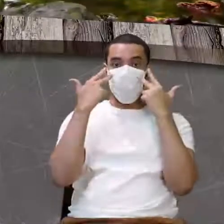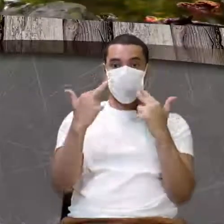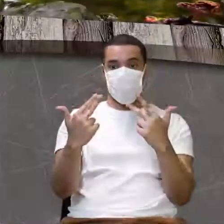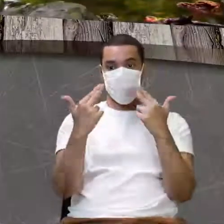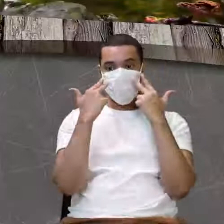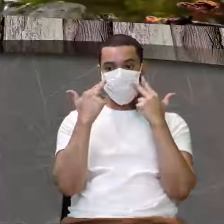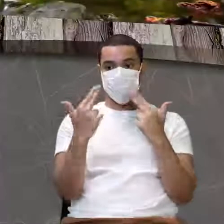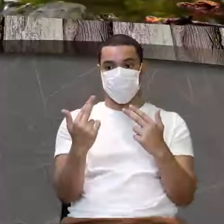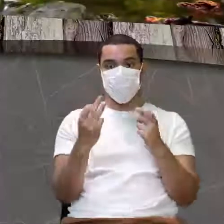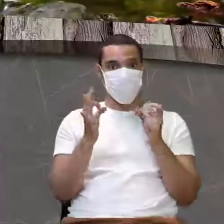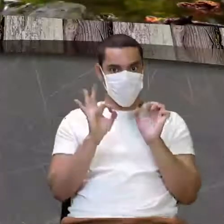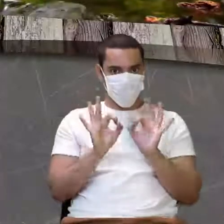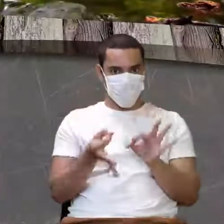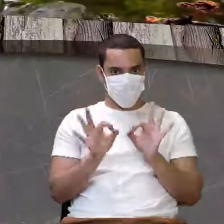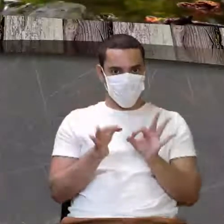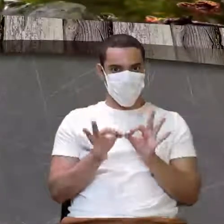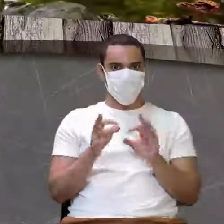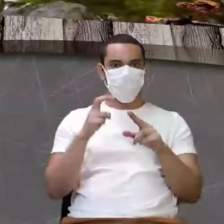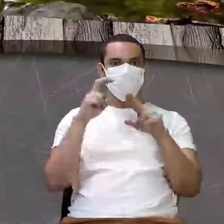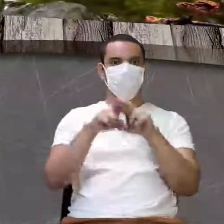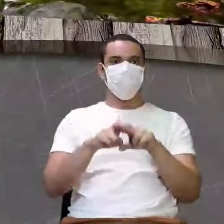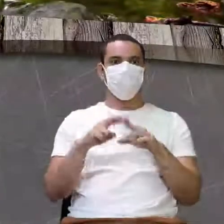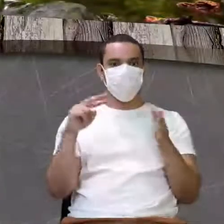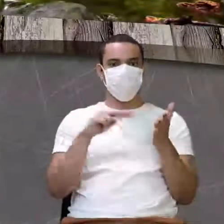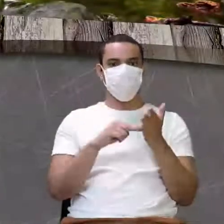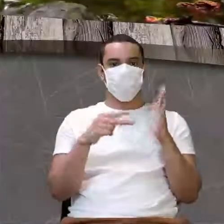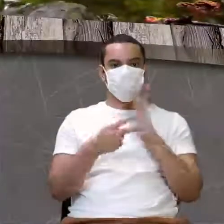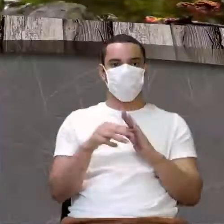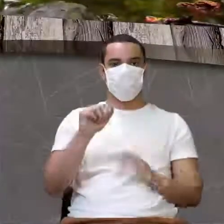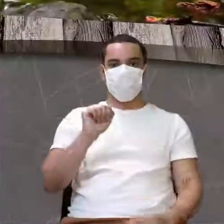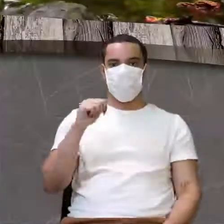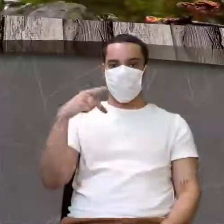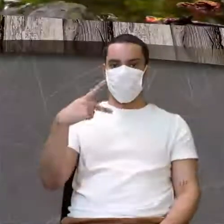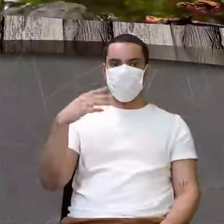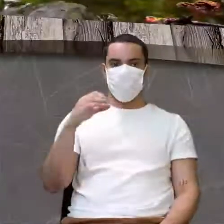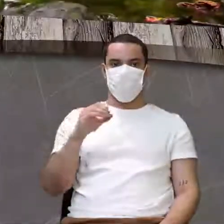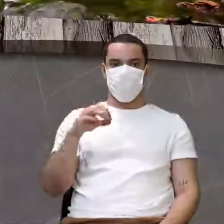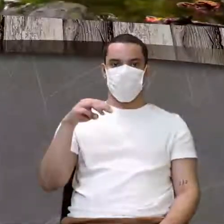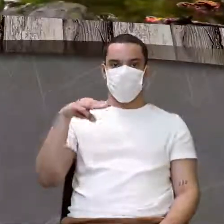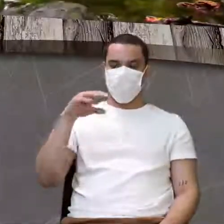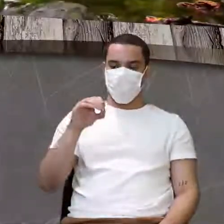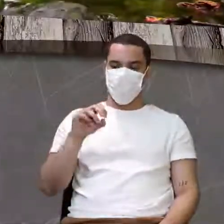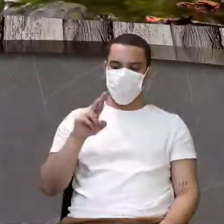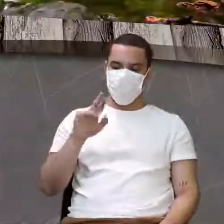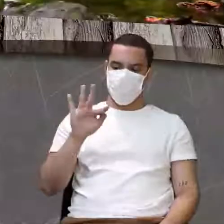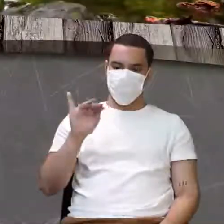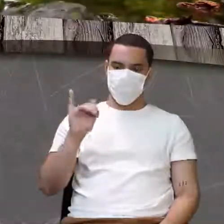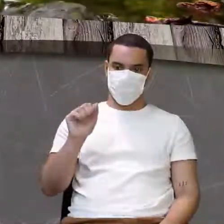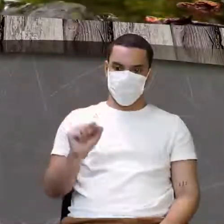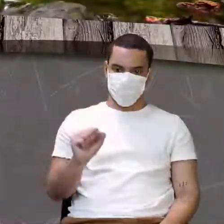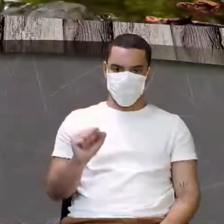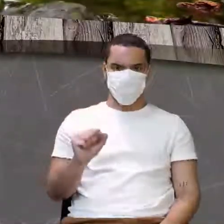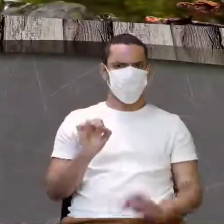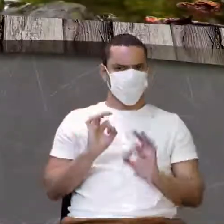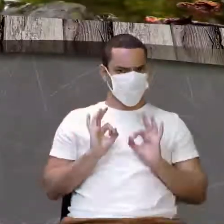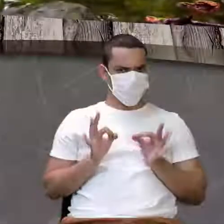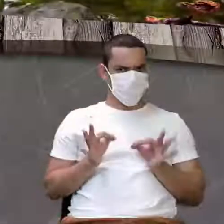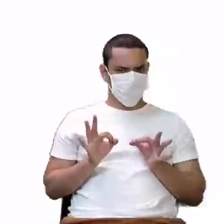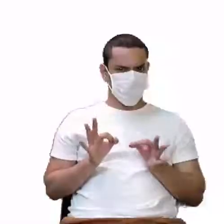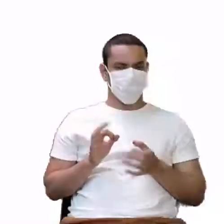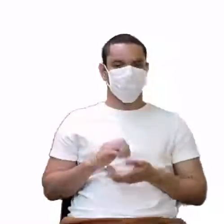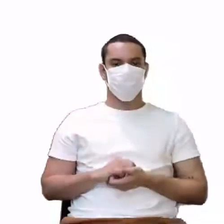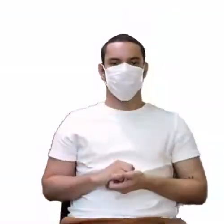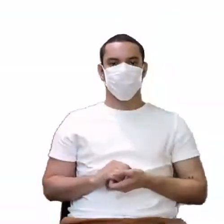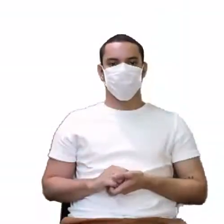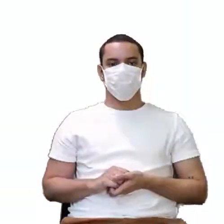novidades, certo? Então, são as apomorfias. Tranquilinho? Vamos seguindo.